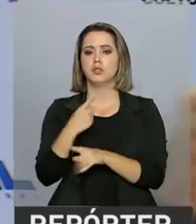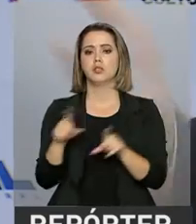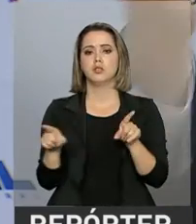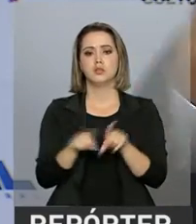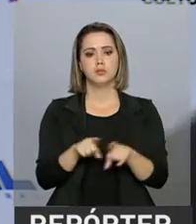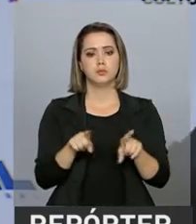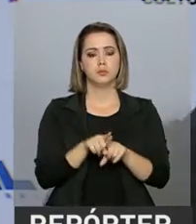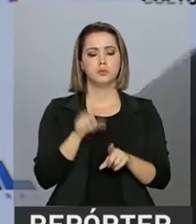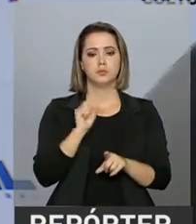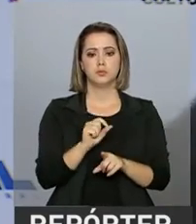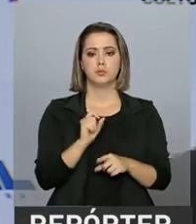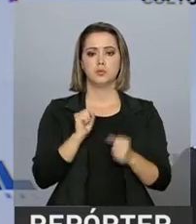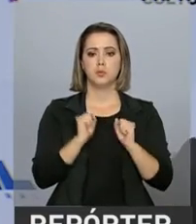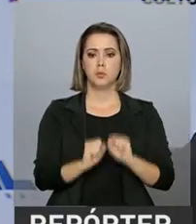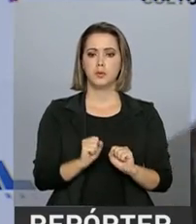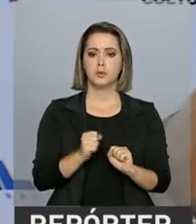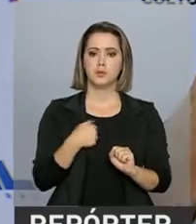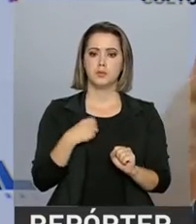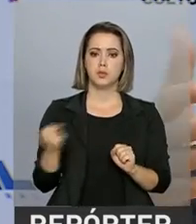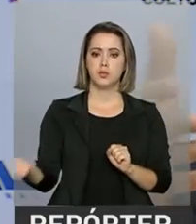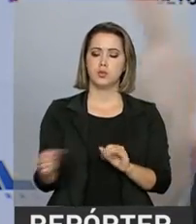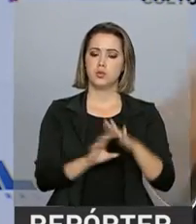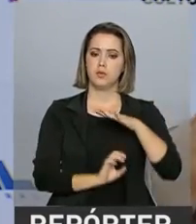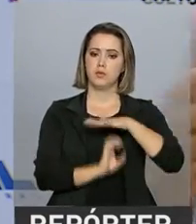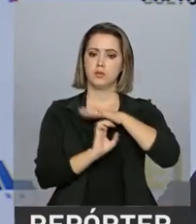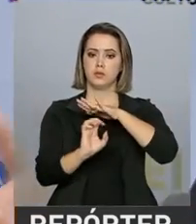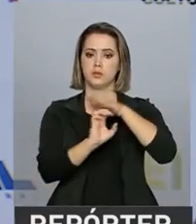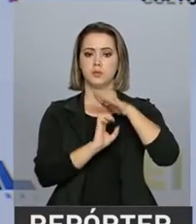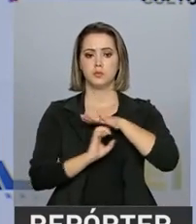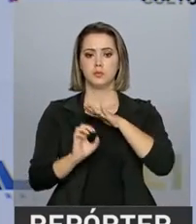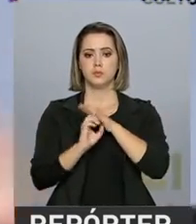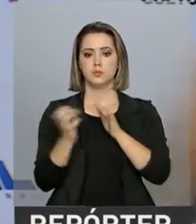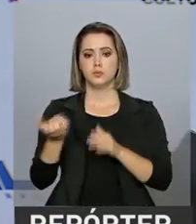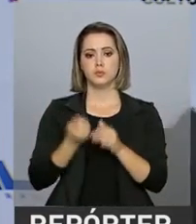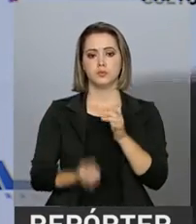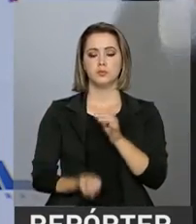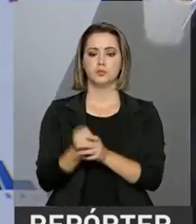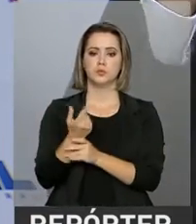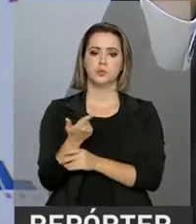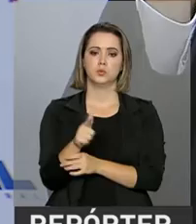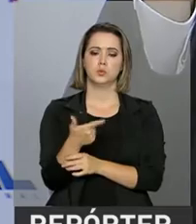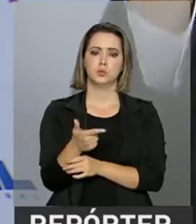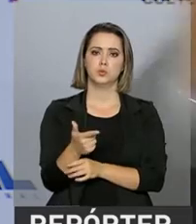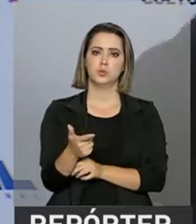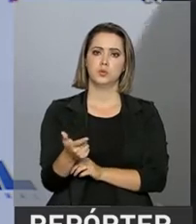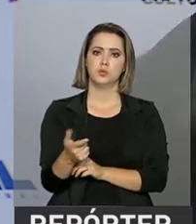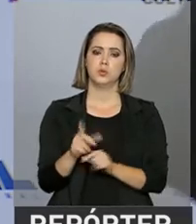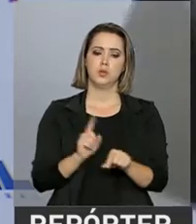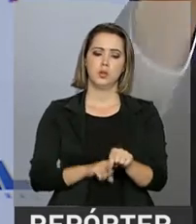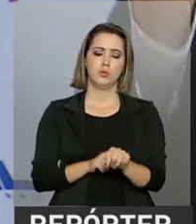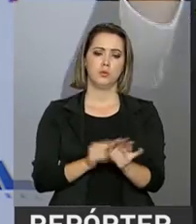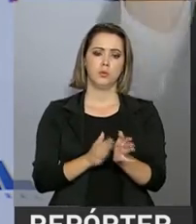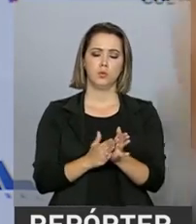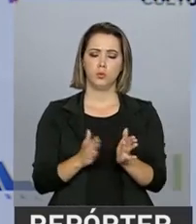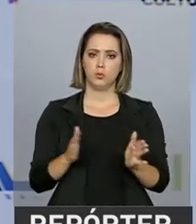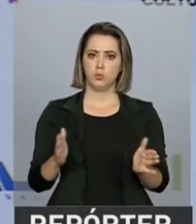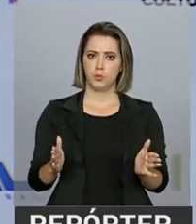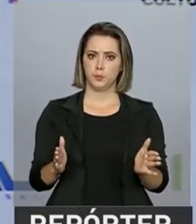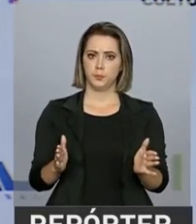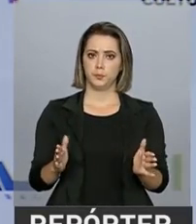mecanismos para novas empresas que possam surgir não exigindo um período maior de